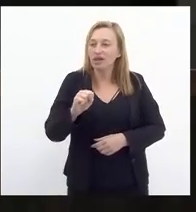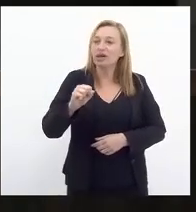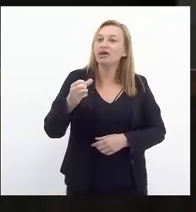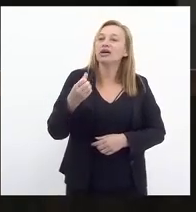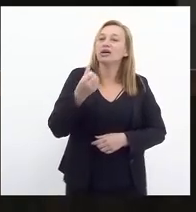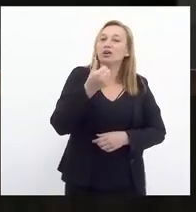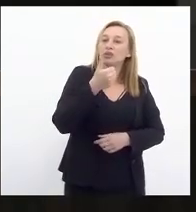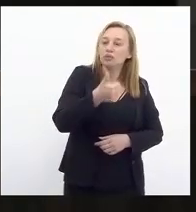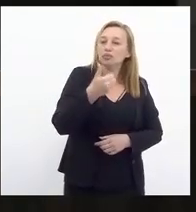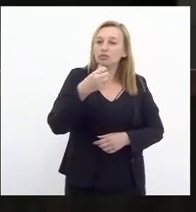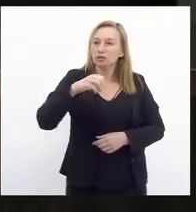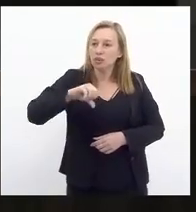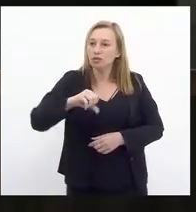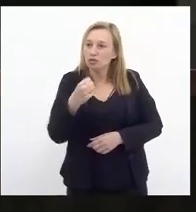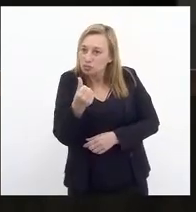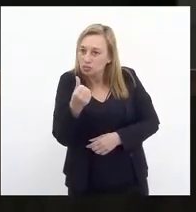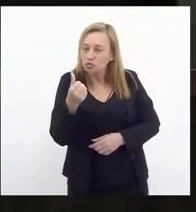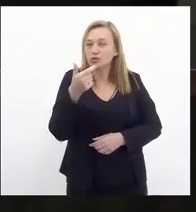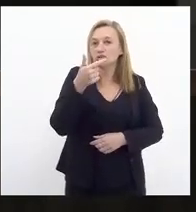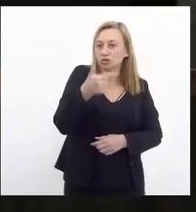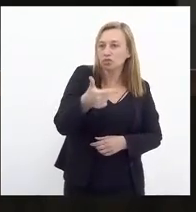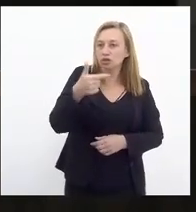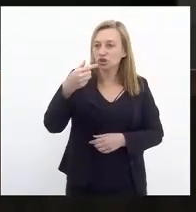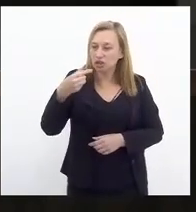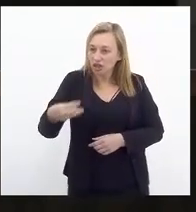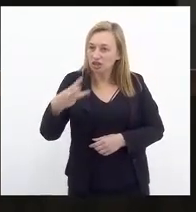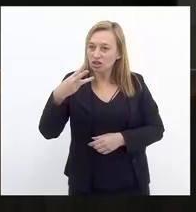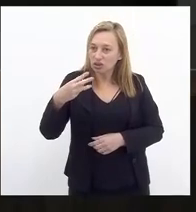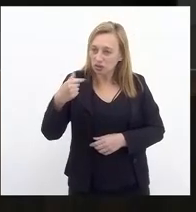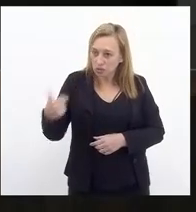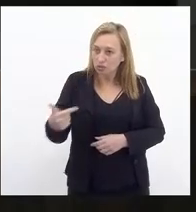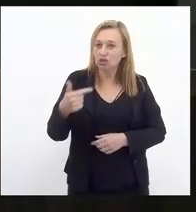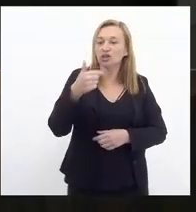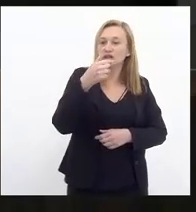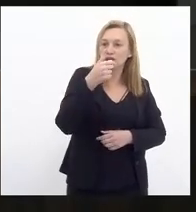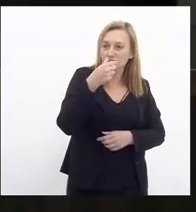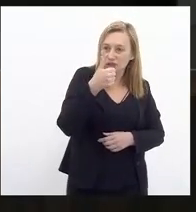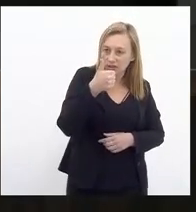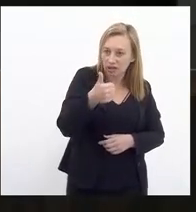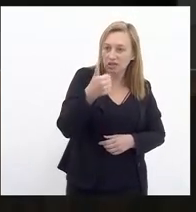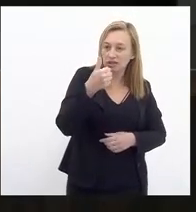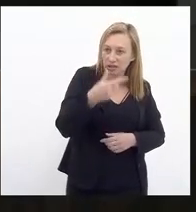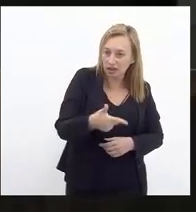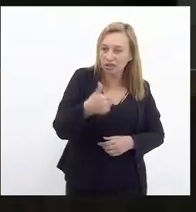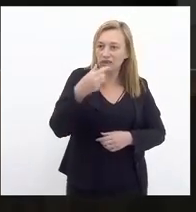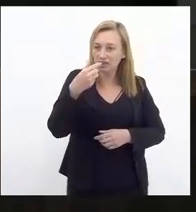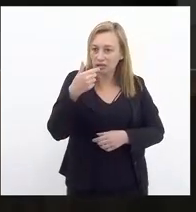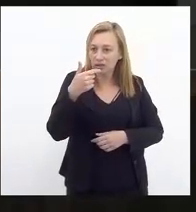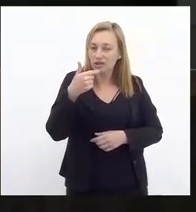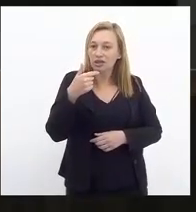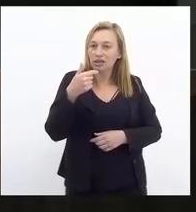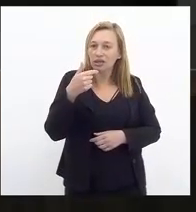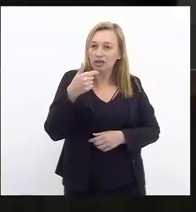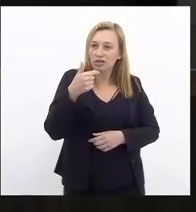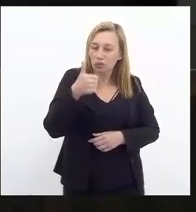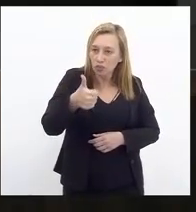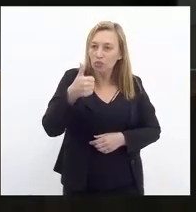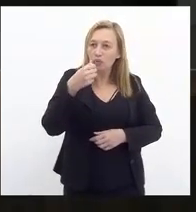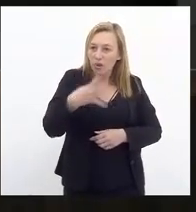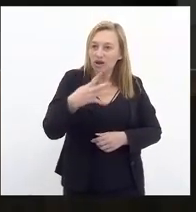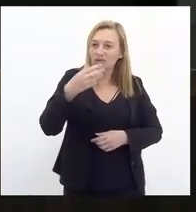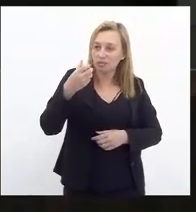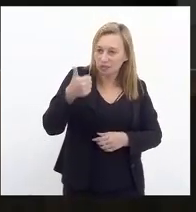8191 102/3 dois números 13 14 16 17 62 127